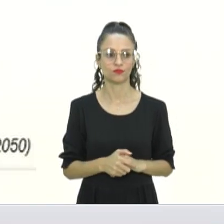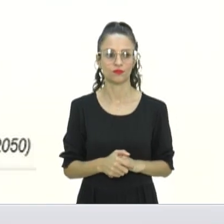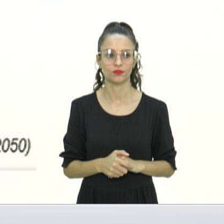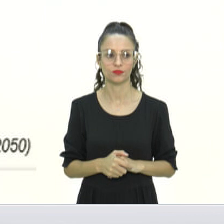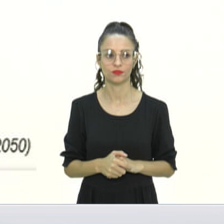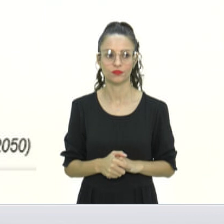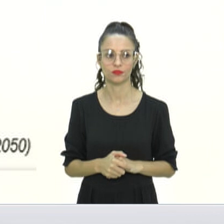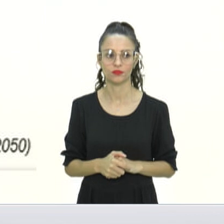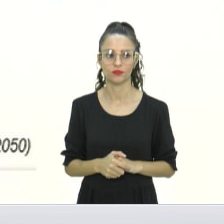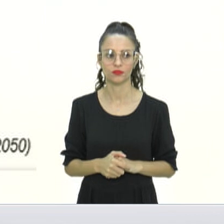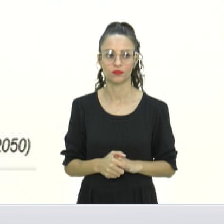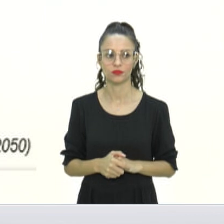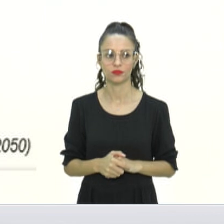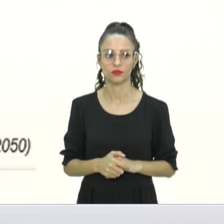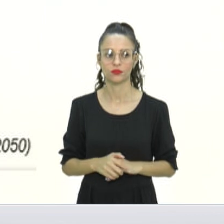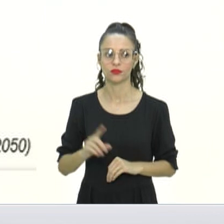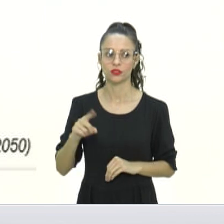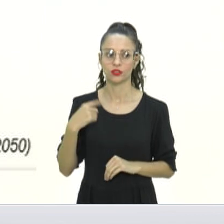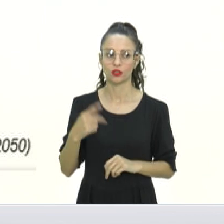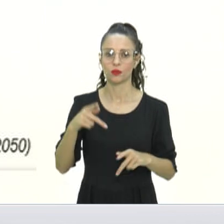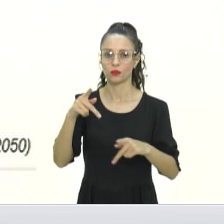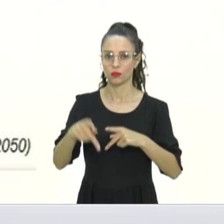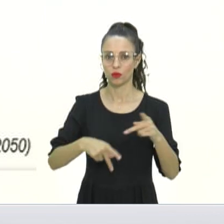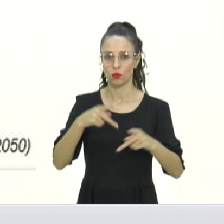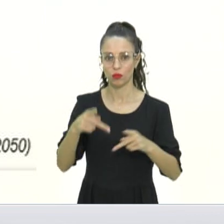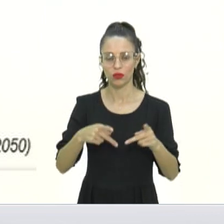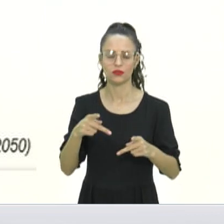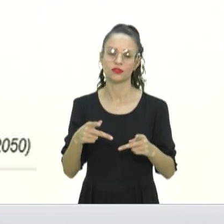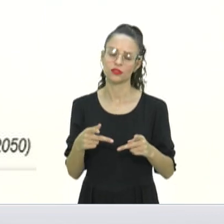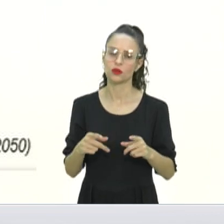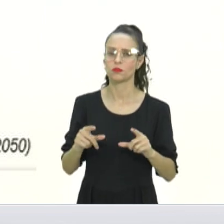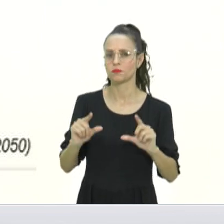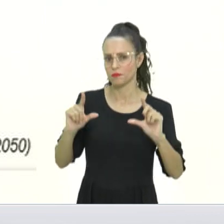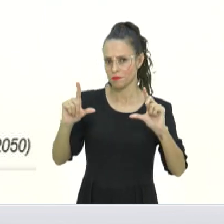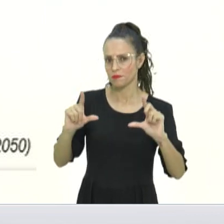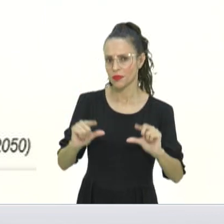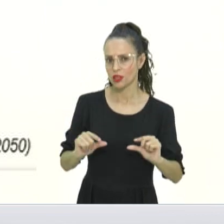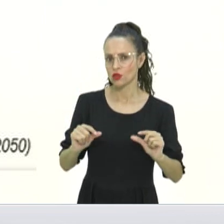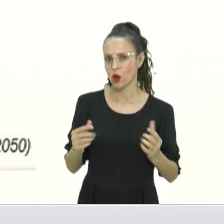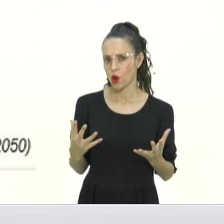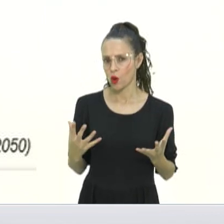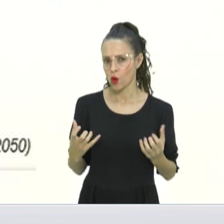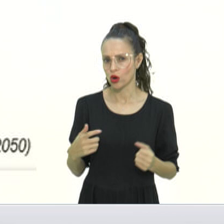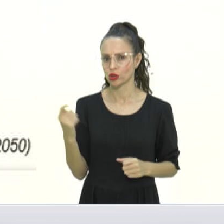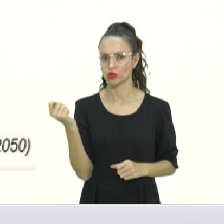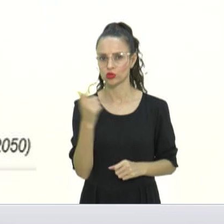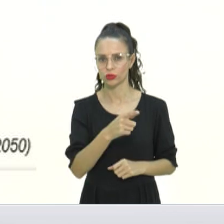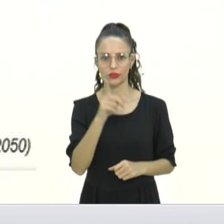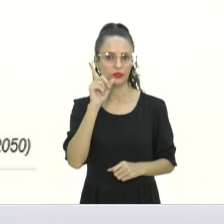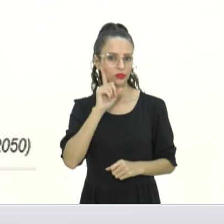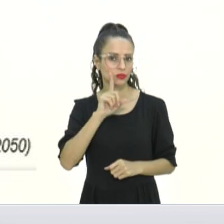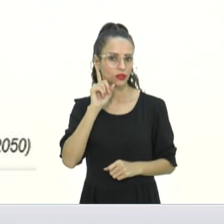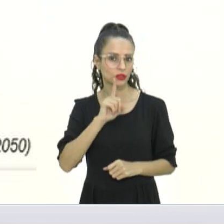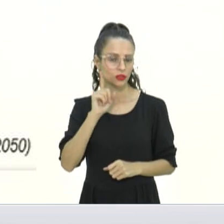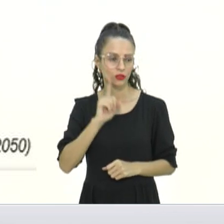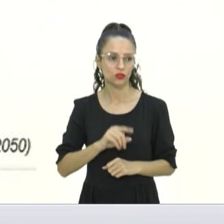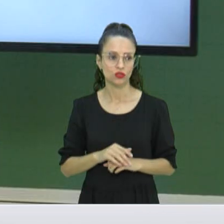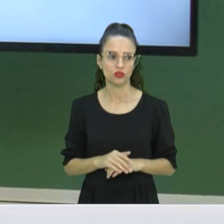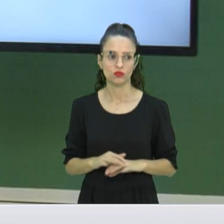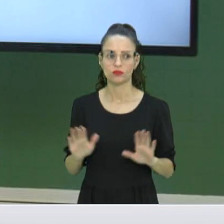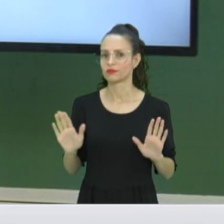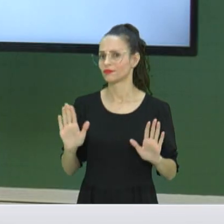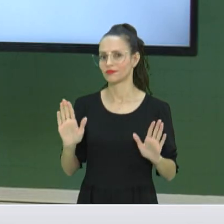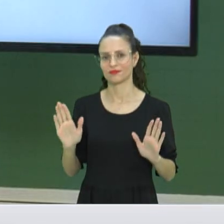né, a nossa população, ela é um pouco menor do que a dos Estados Unidos, nem